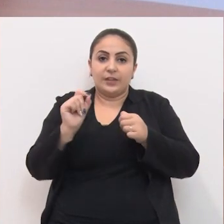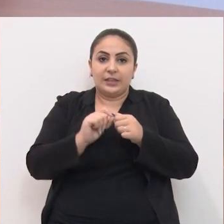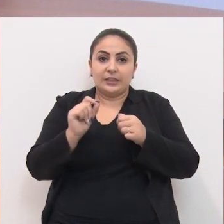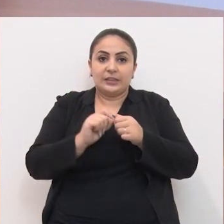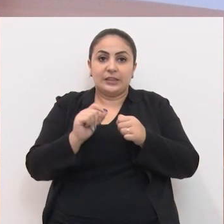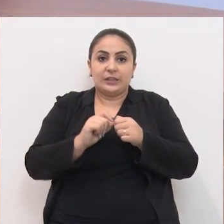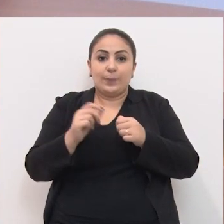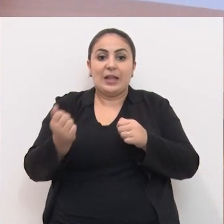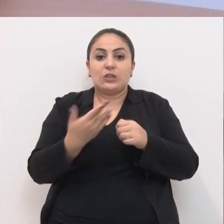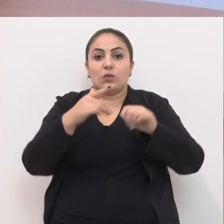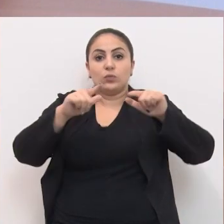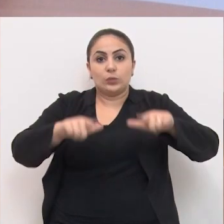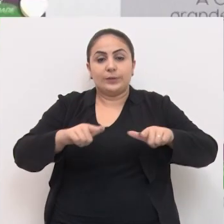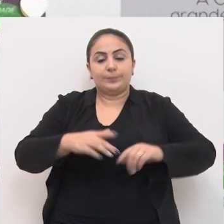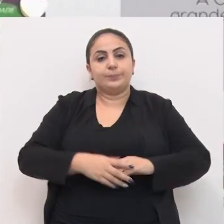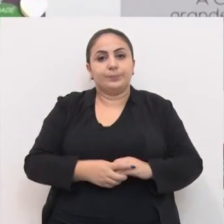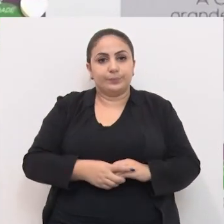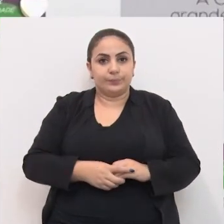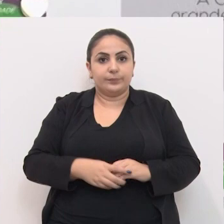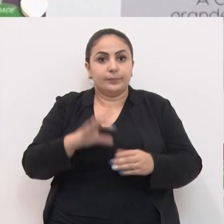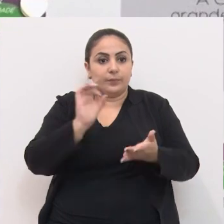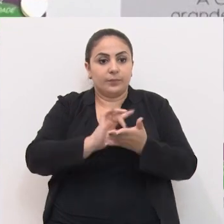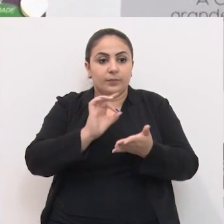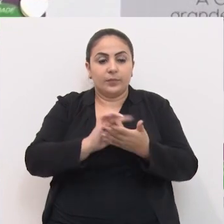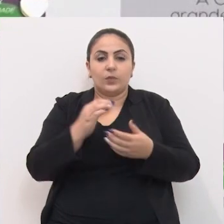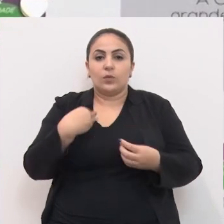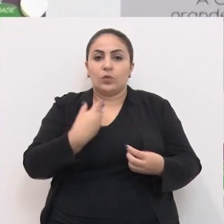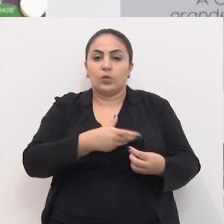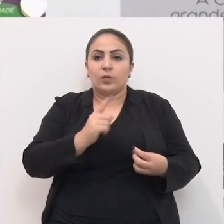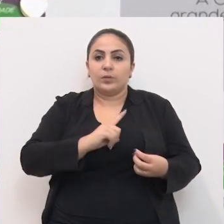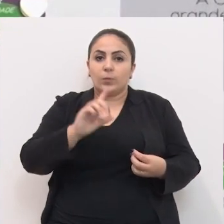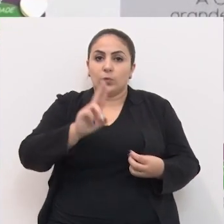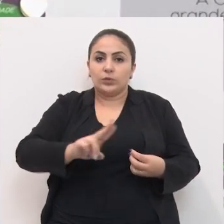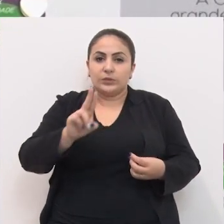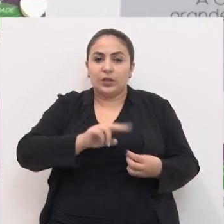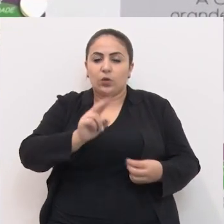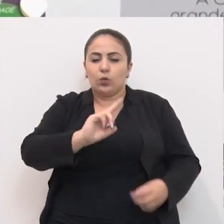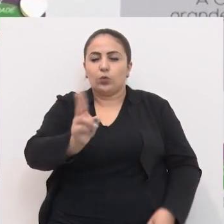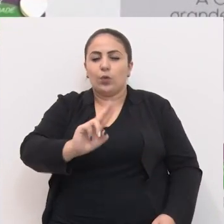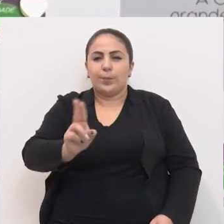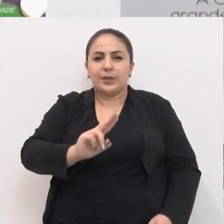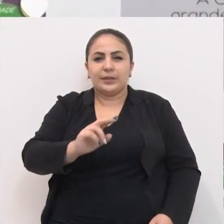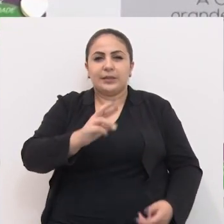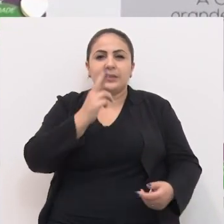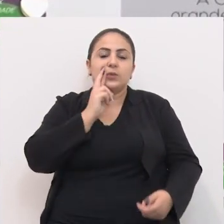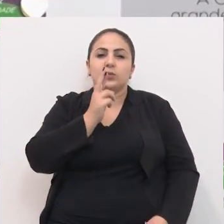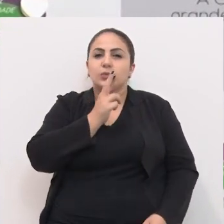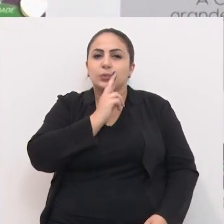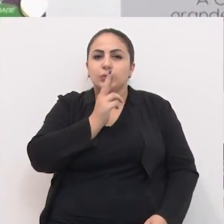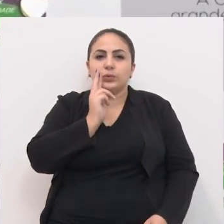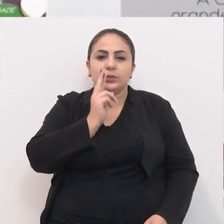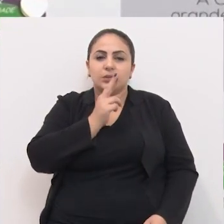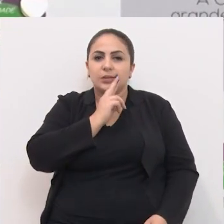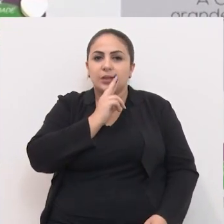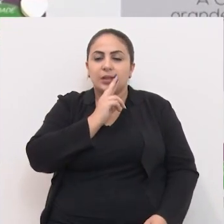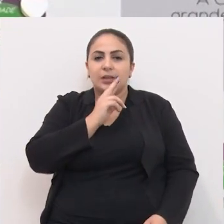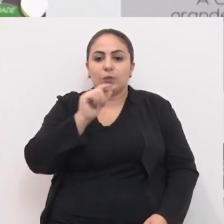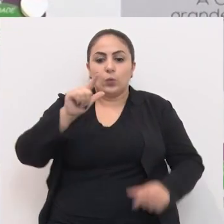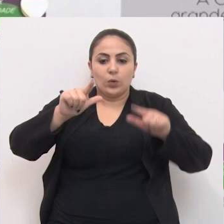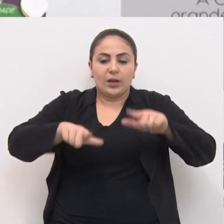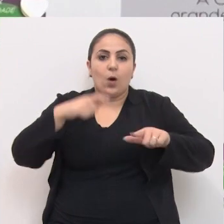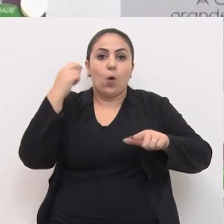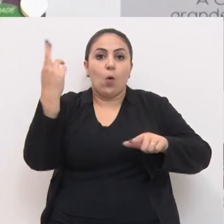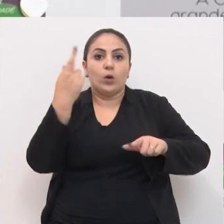o projeto de lei que concedeu o uso de um bem imóvel ao grupo cultural e tradicionalista Cavaleiros do Planalto